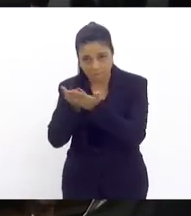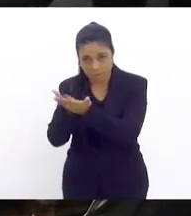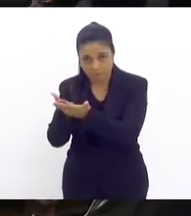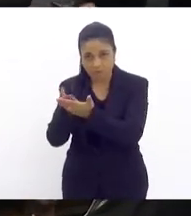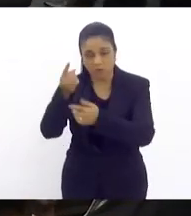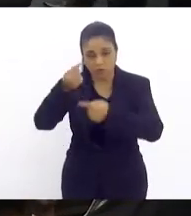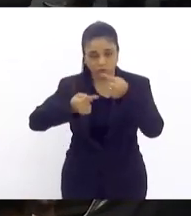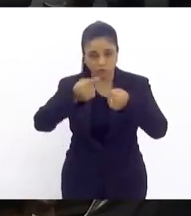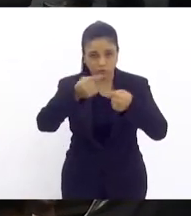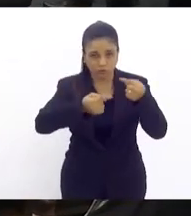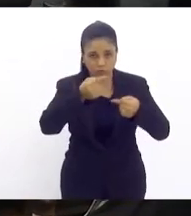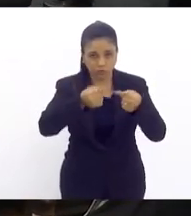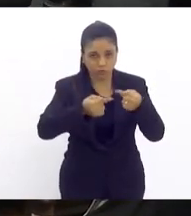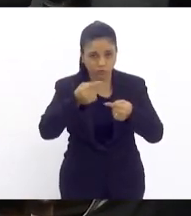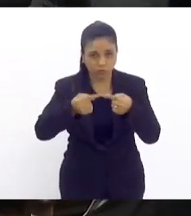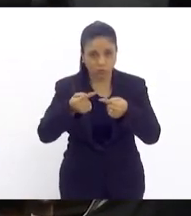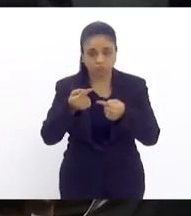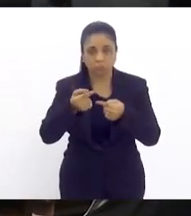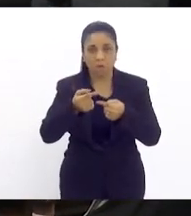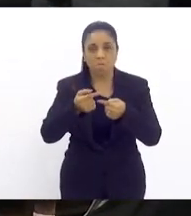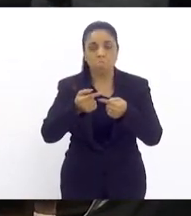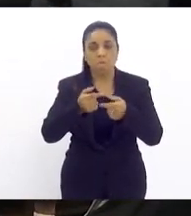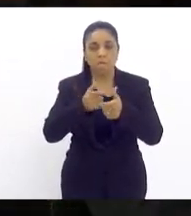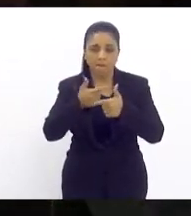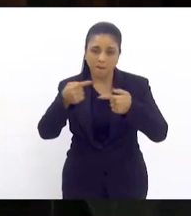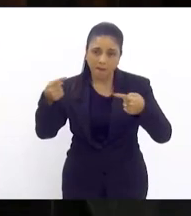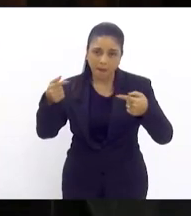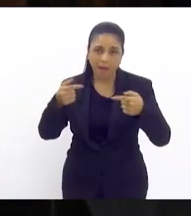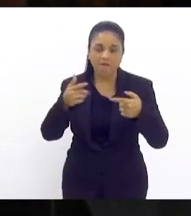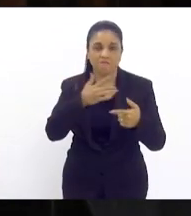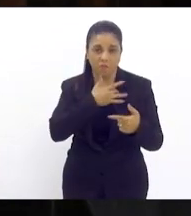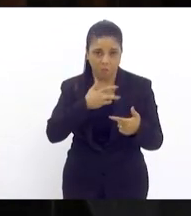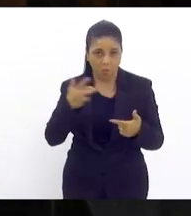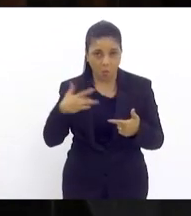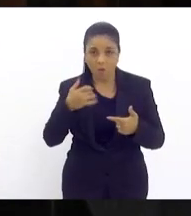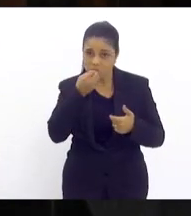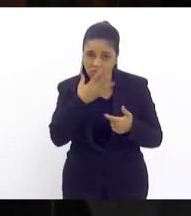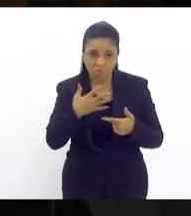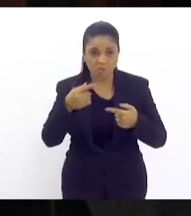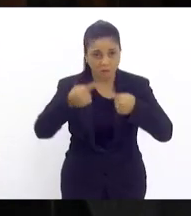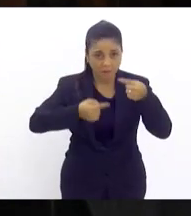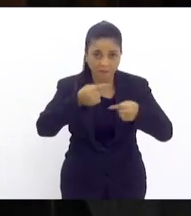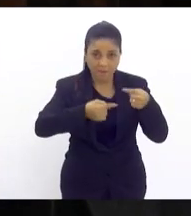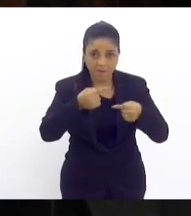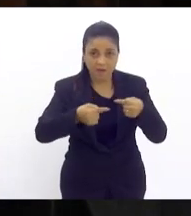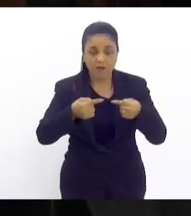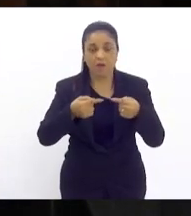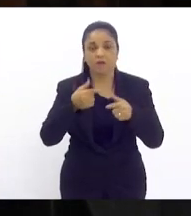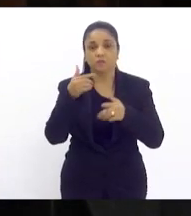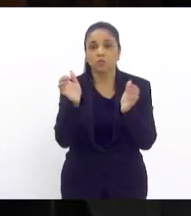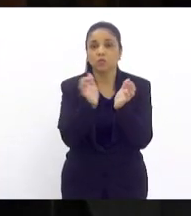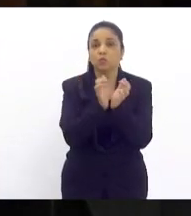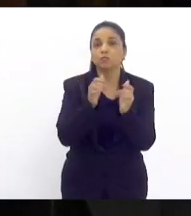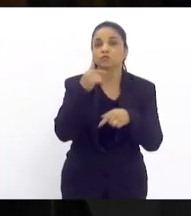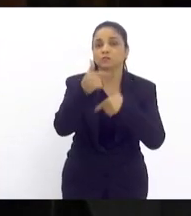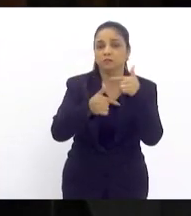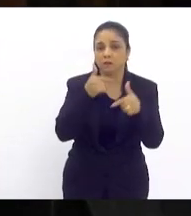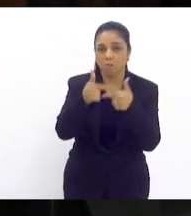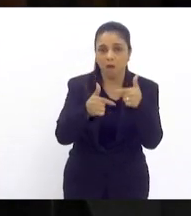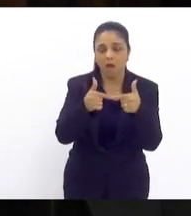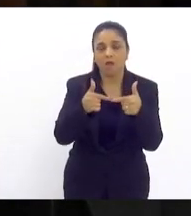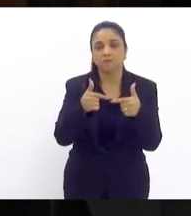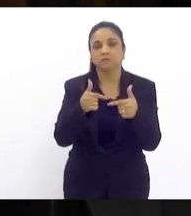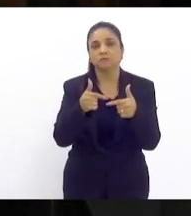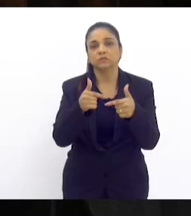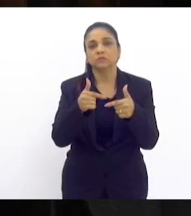discussão Se ganhou proporções boas Salutaris Talvez um grupo de trabalho algo sem muita formalidade mas que